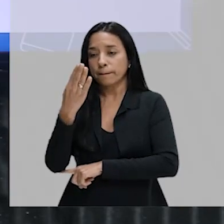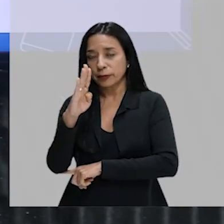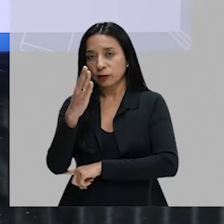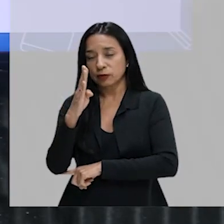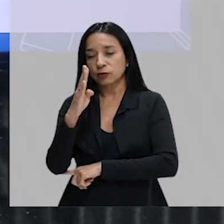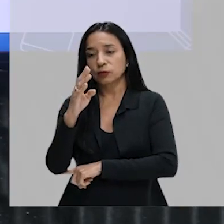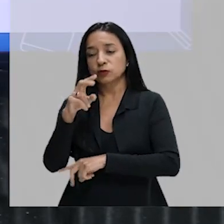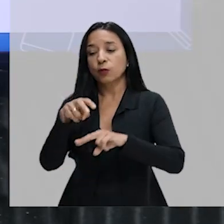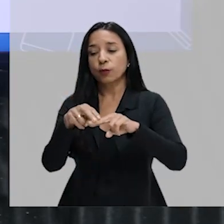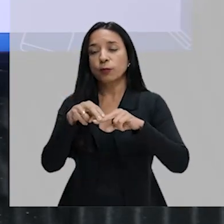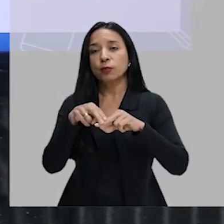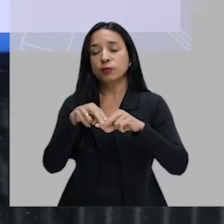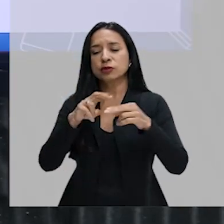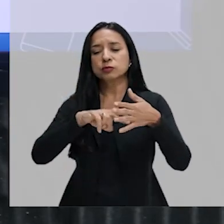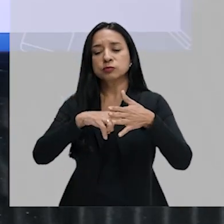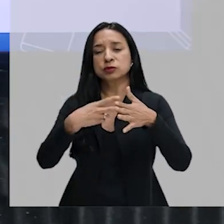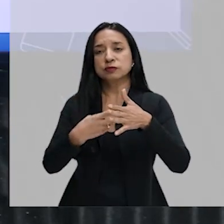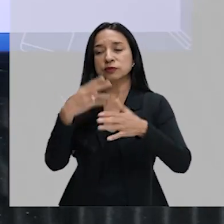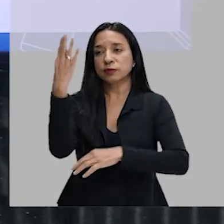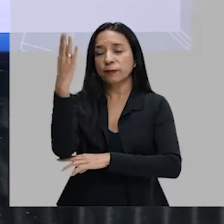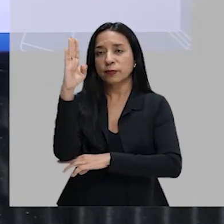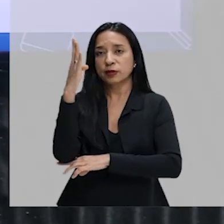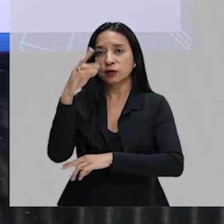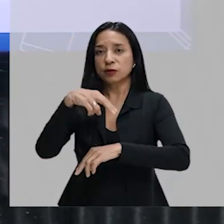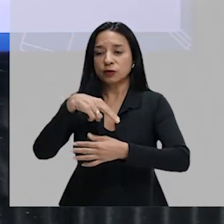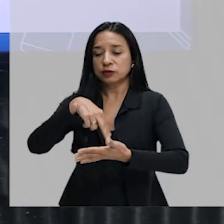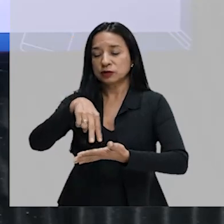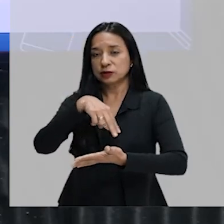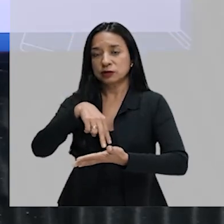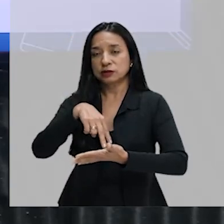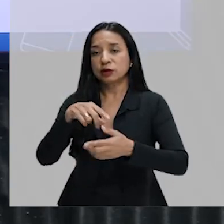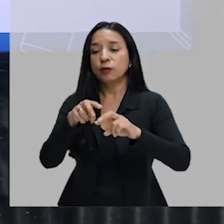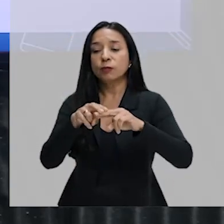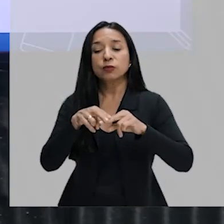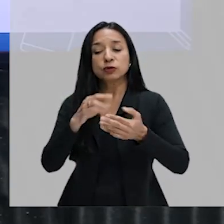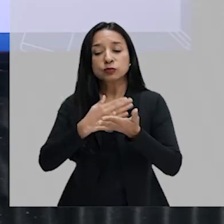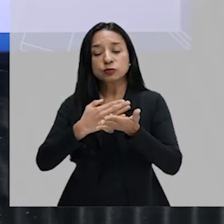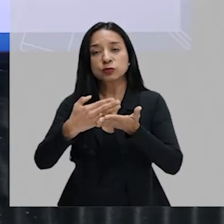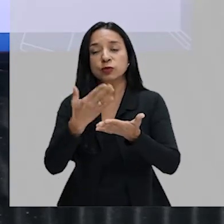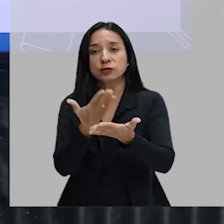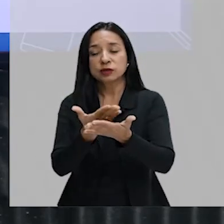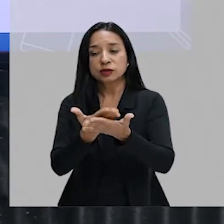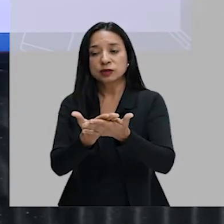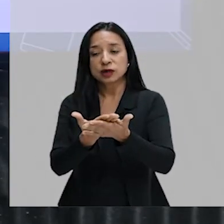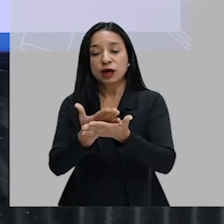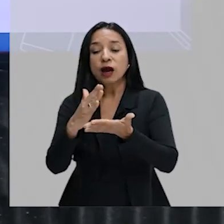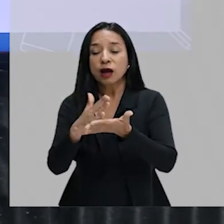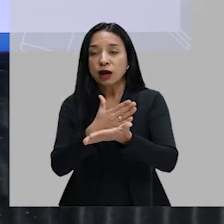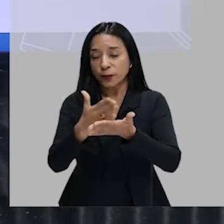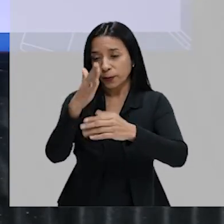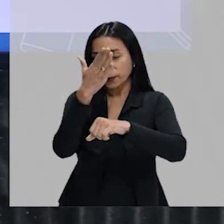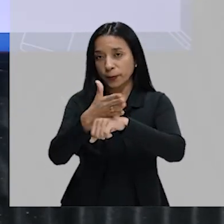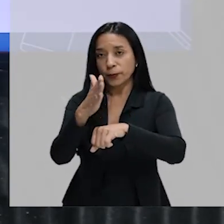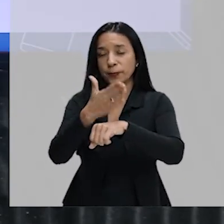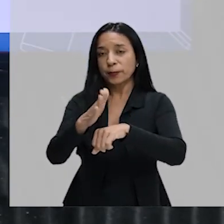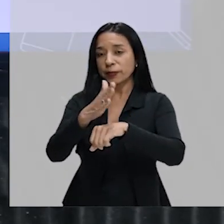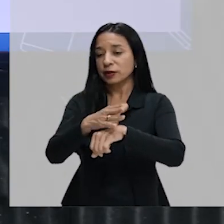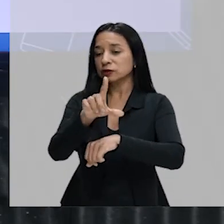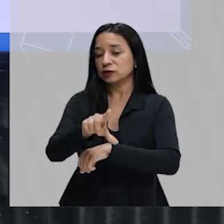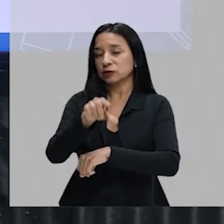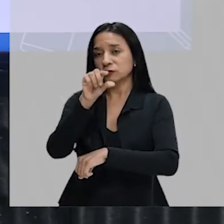método consiste em induzir vivências integradoras por meio da música, do